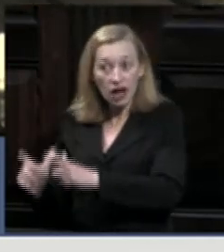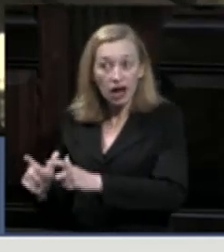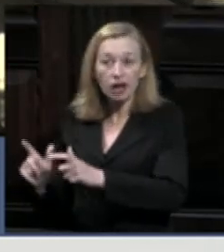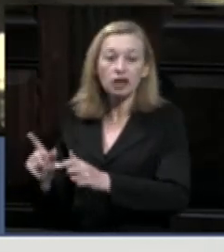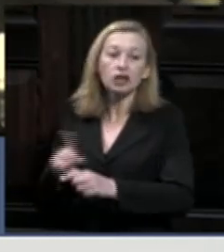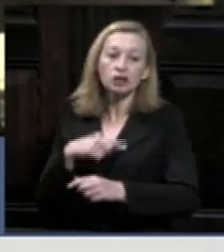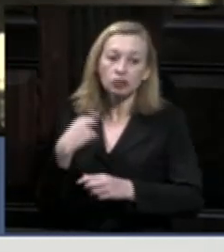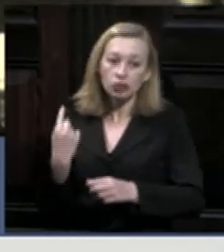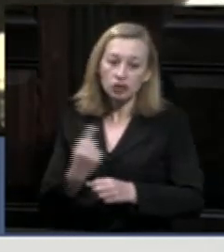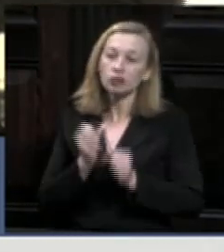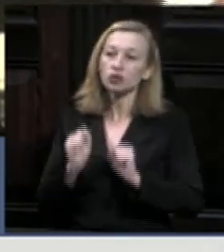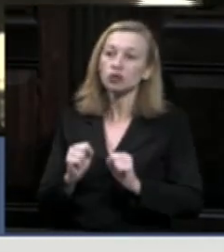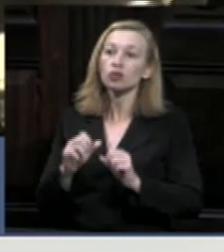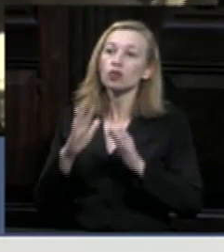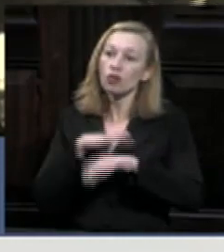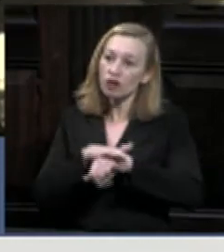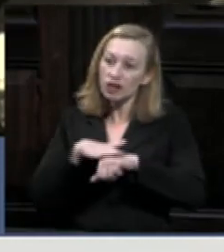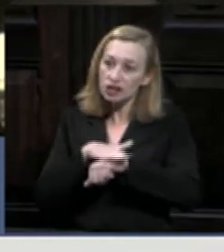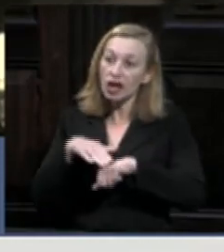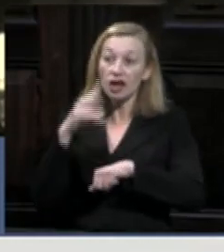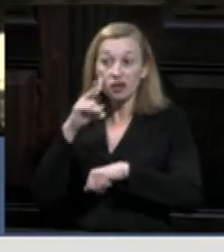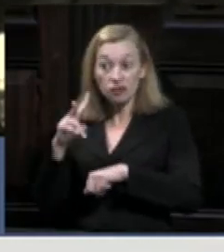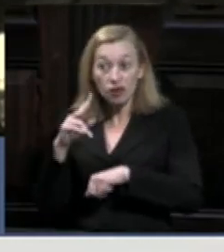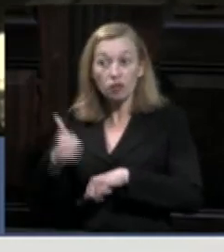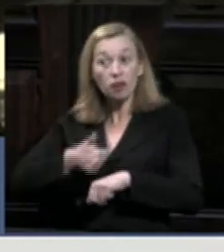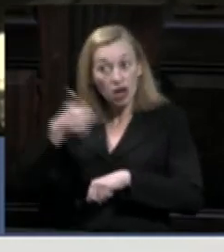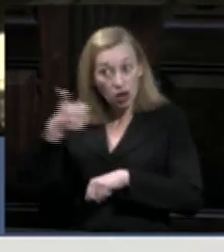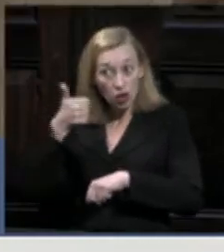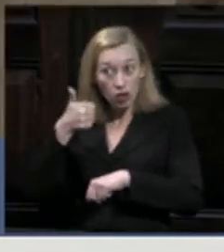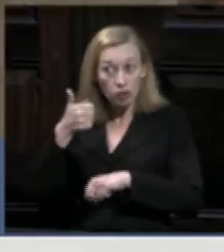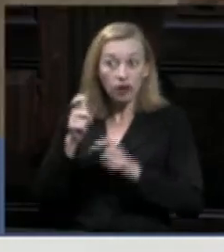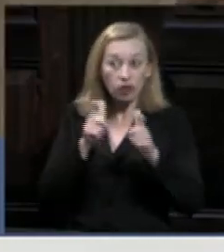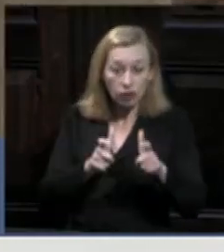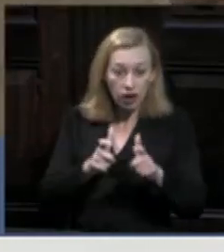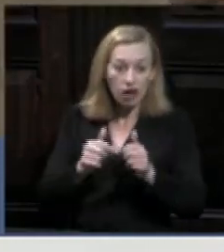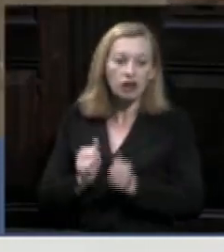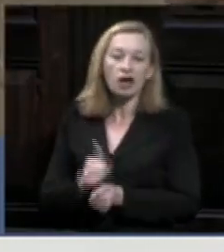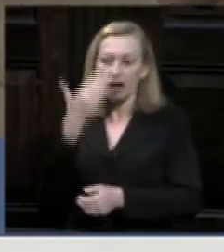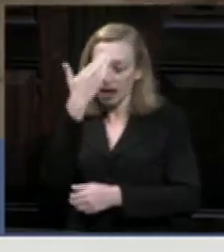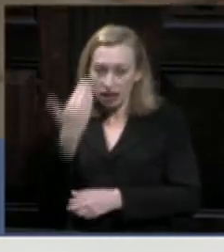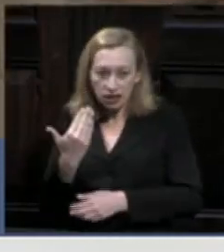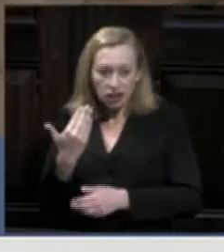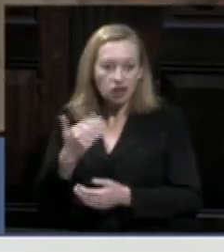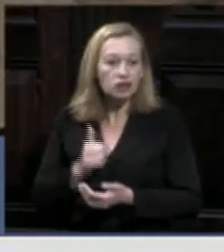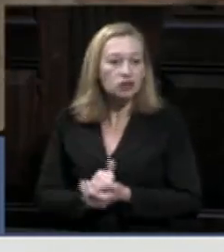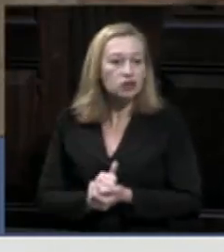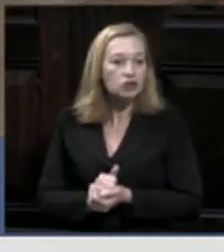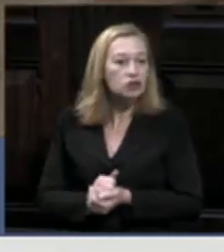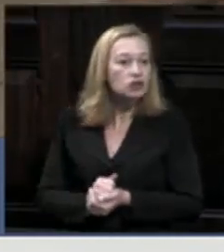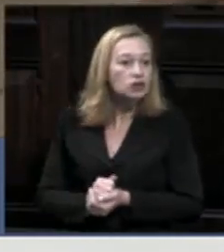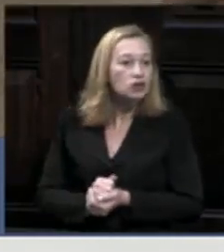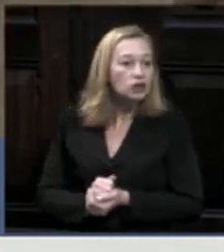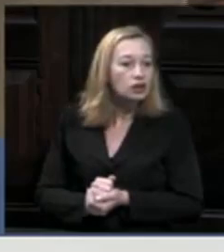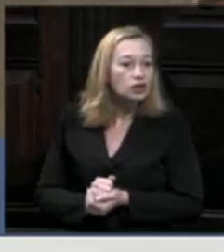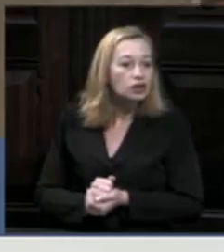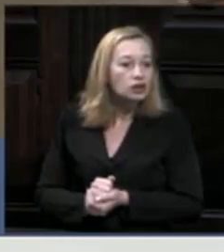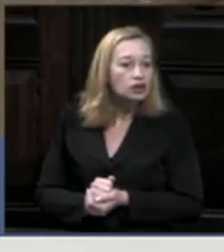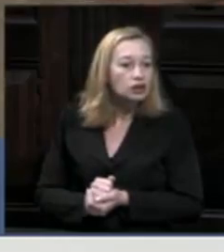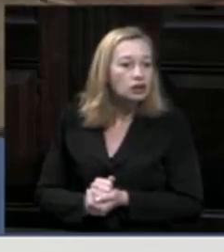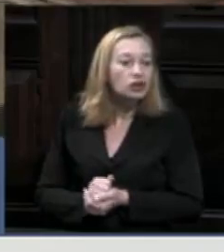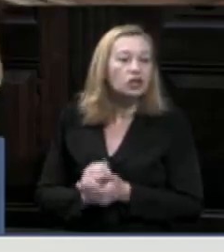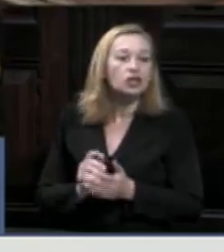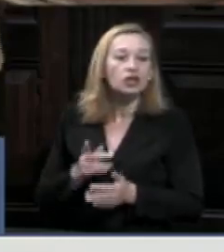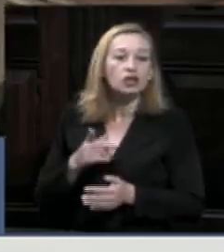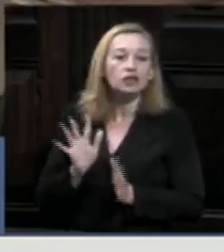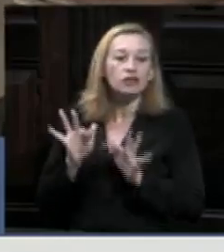acontecendo o meia chegou a fazer essa eu agradeço a vossa excelência e aí termina aqui minhas palavras dizendo o